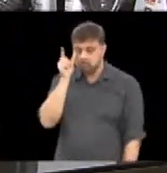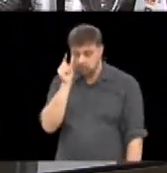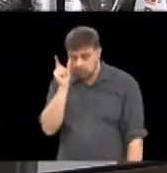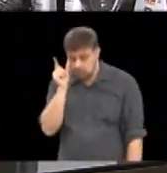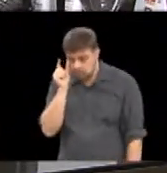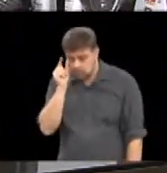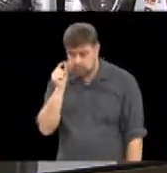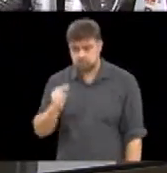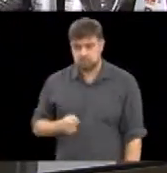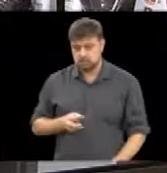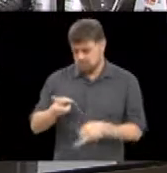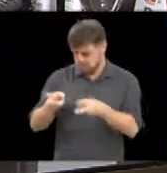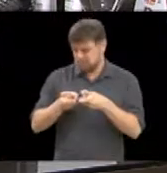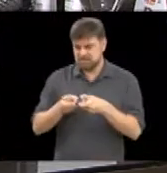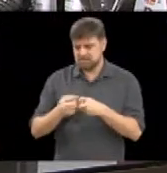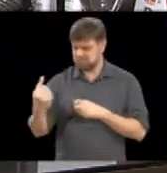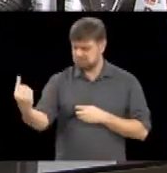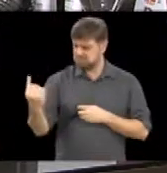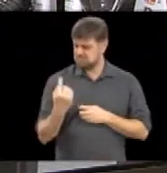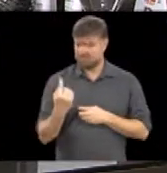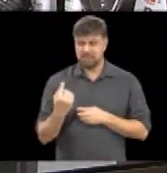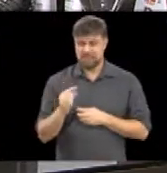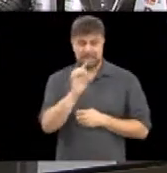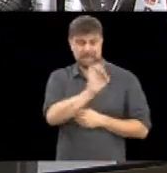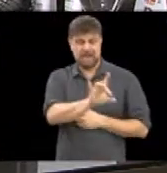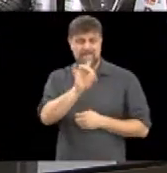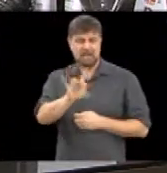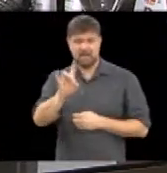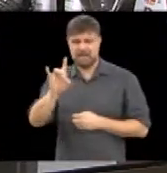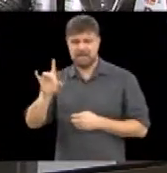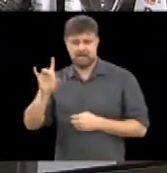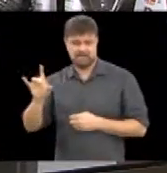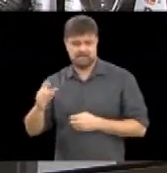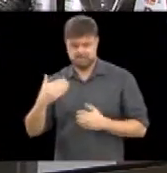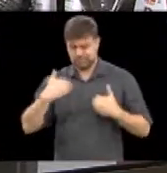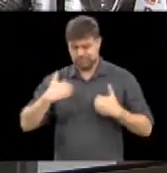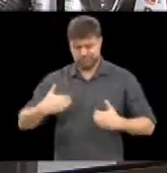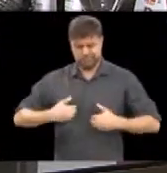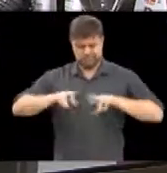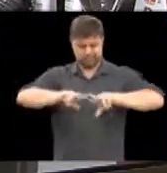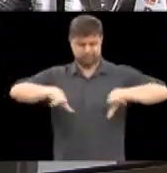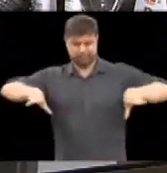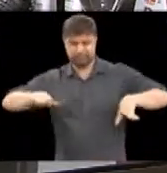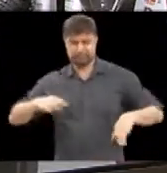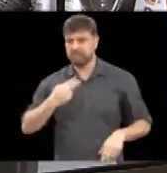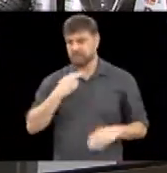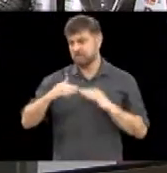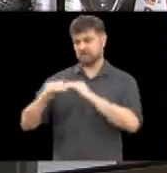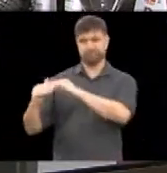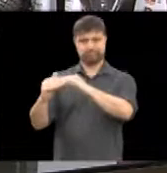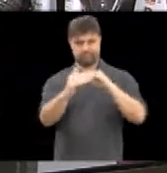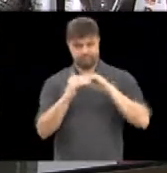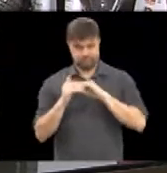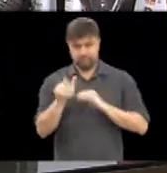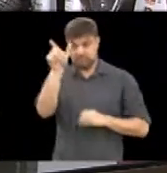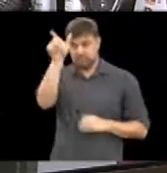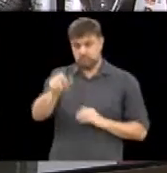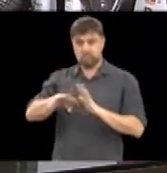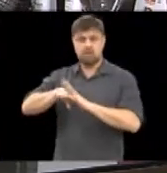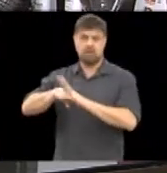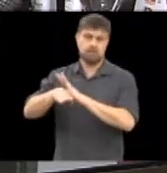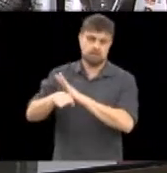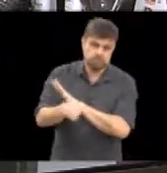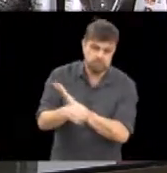para paciente. Eu vejo aqui no consultório, cada um é um, sabe? Então é difícil você estipular. Tem uns